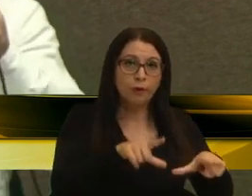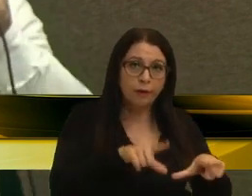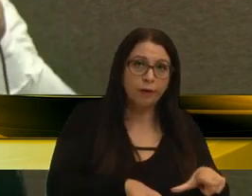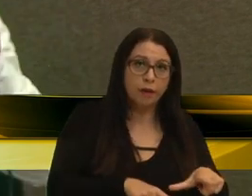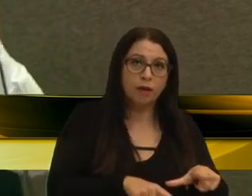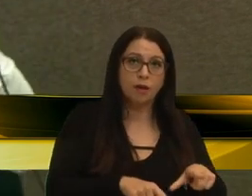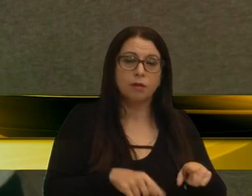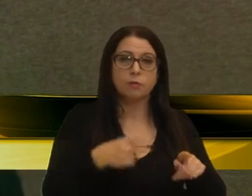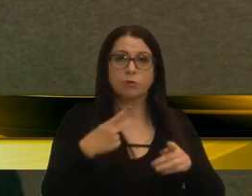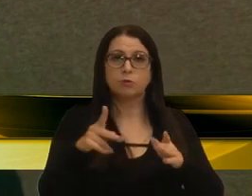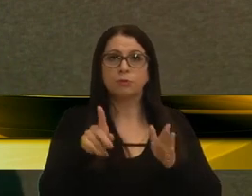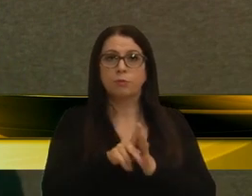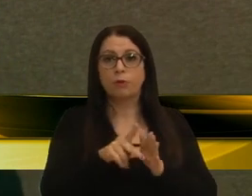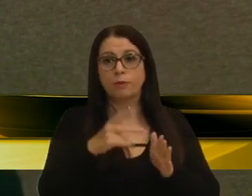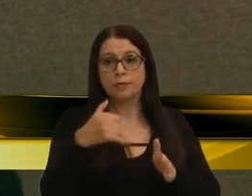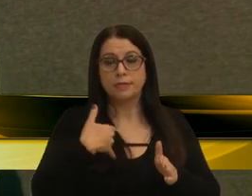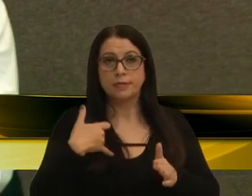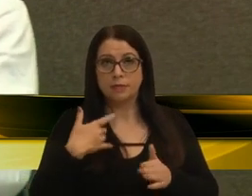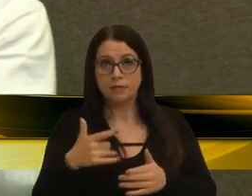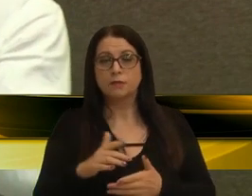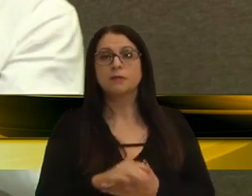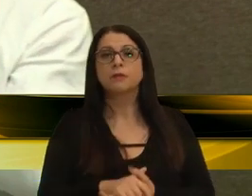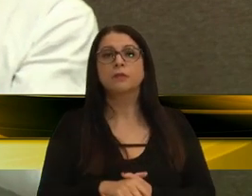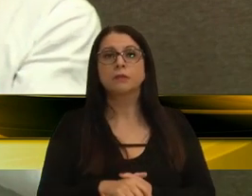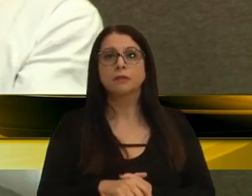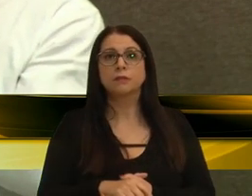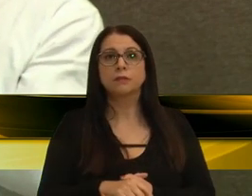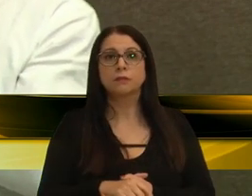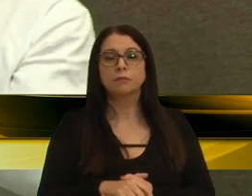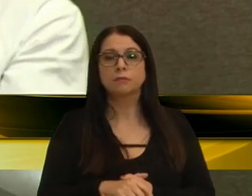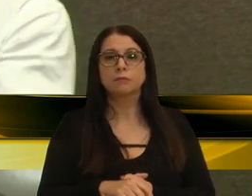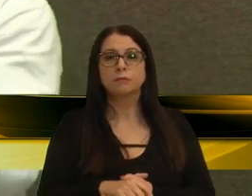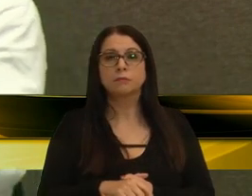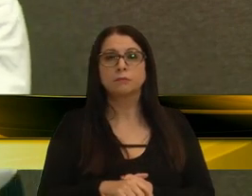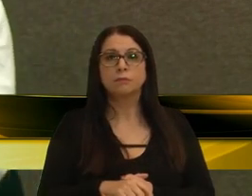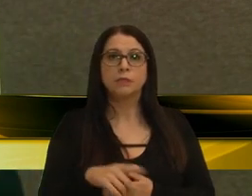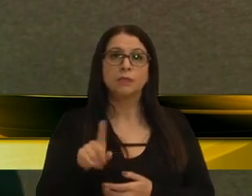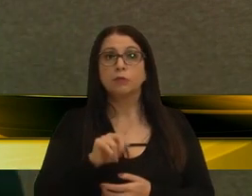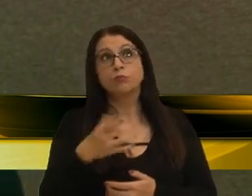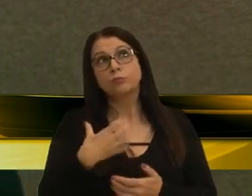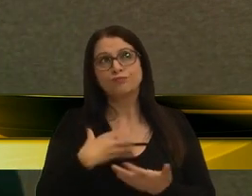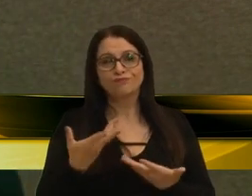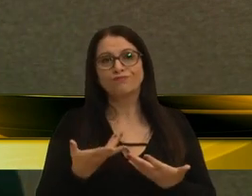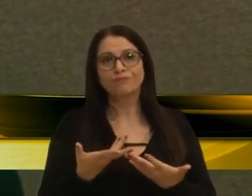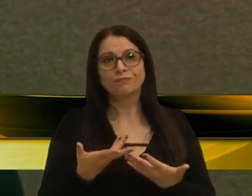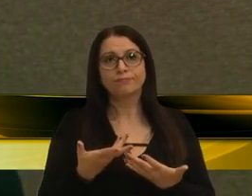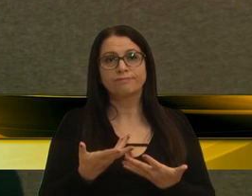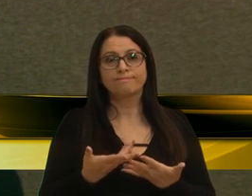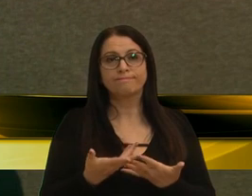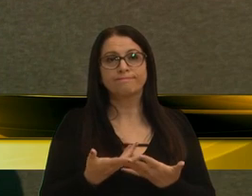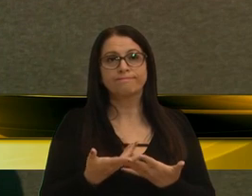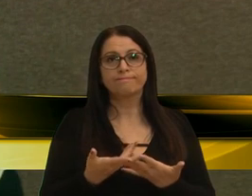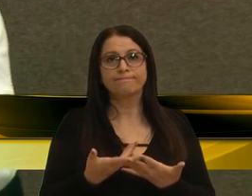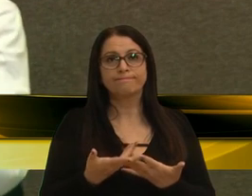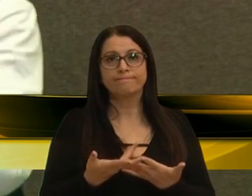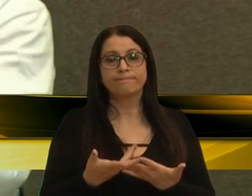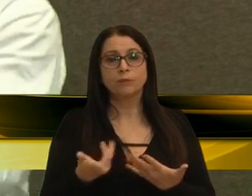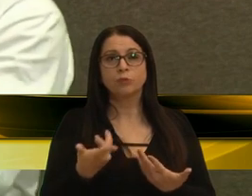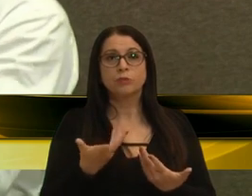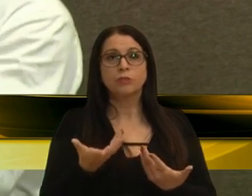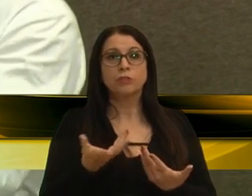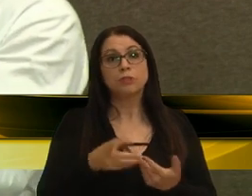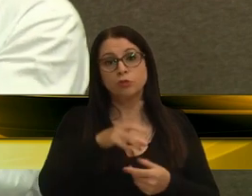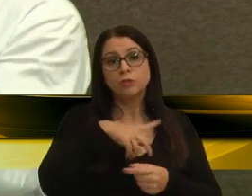suas devidas cidades né para que não dê alguma forma é seja atingido o